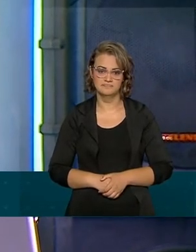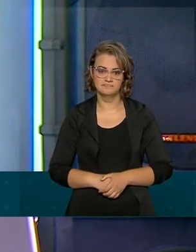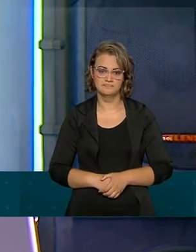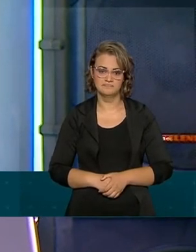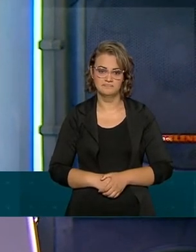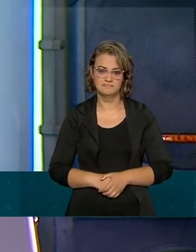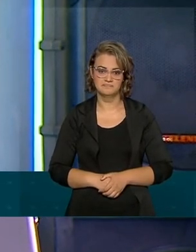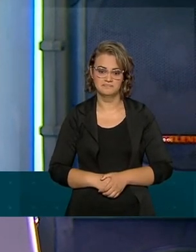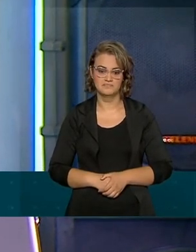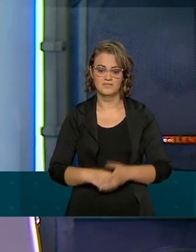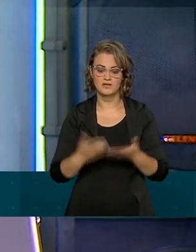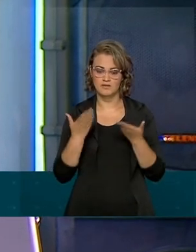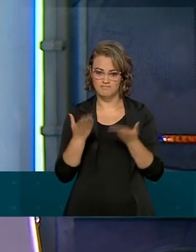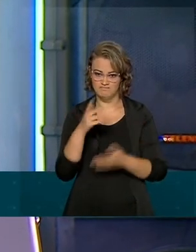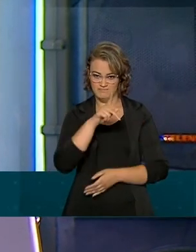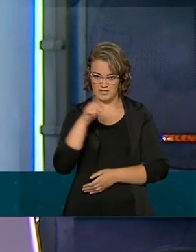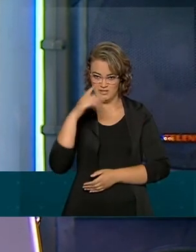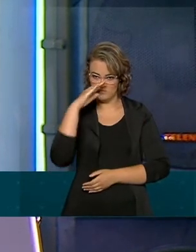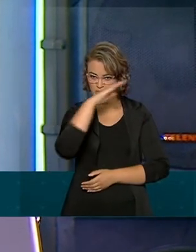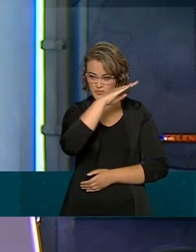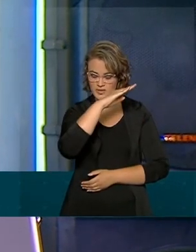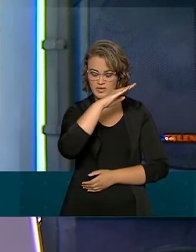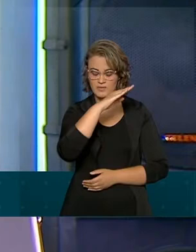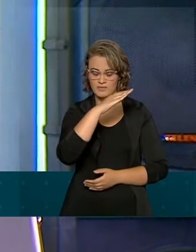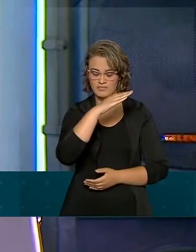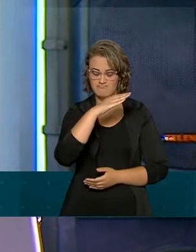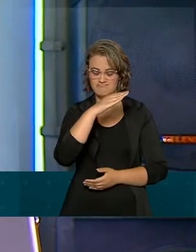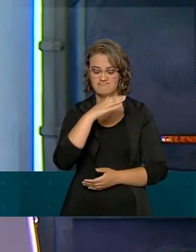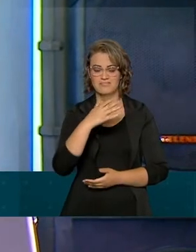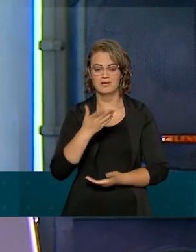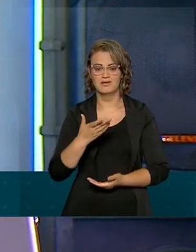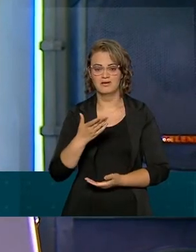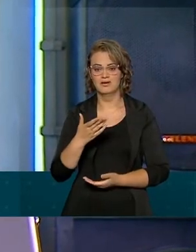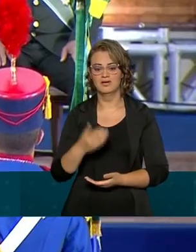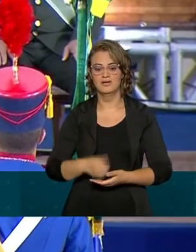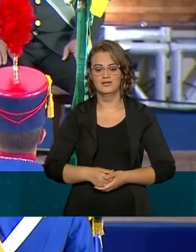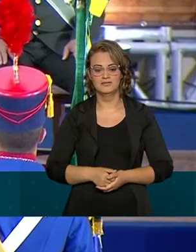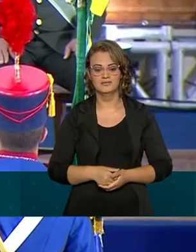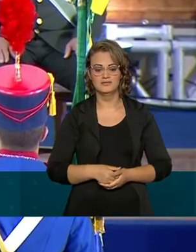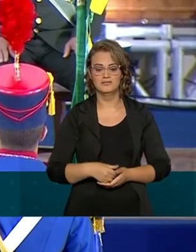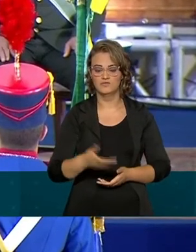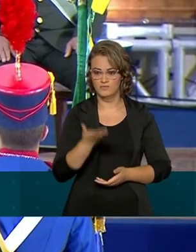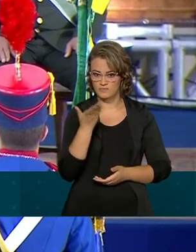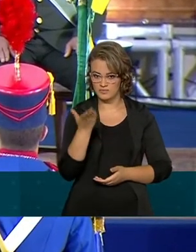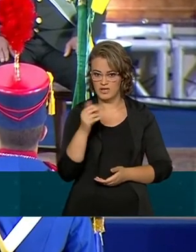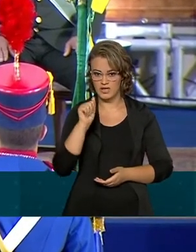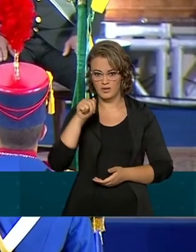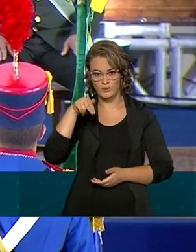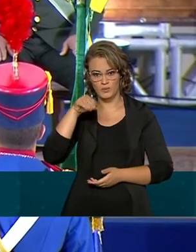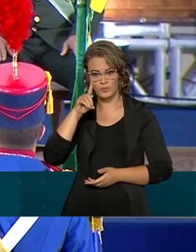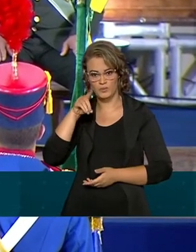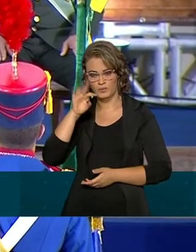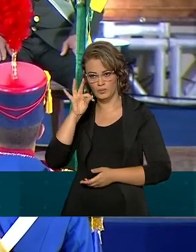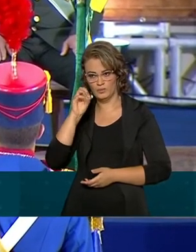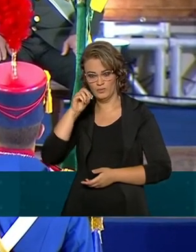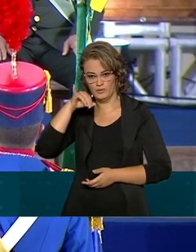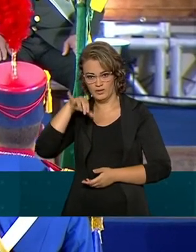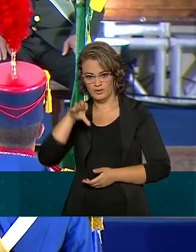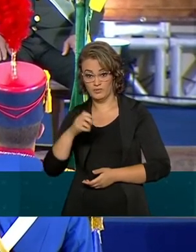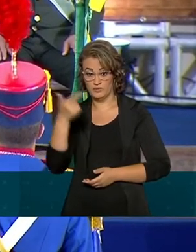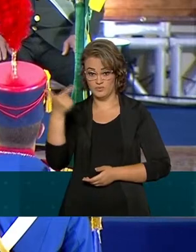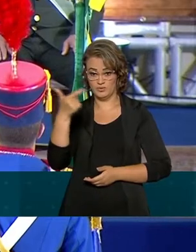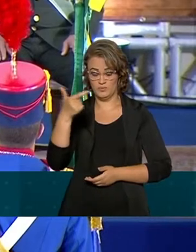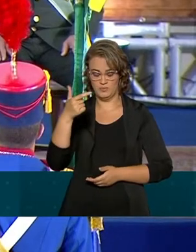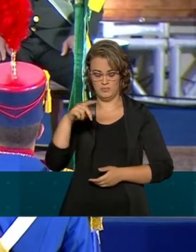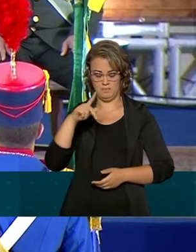o senhor Jair Messias bolsonaro Presidente da República o Senhor António Hamilton Martins Mourão